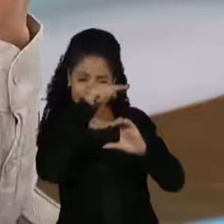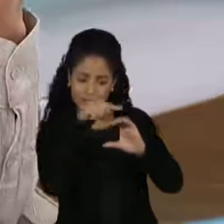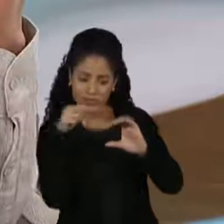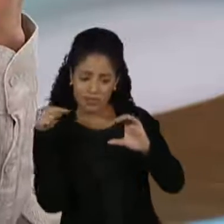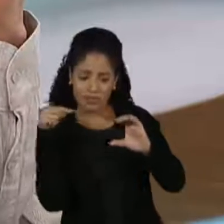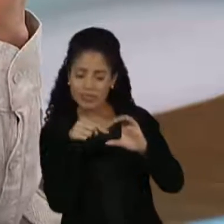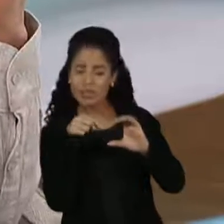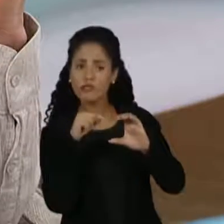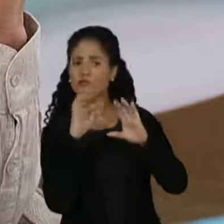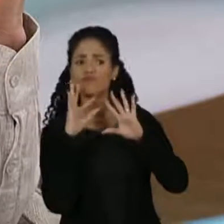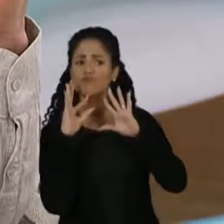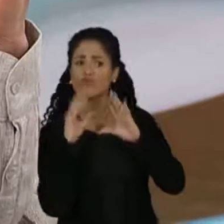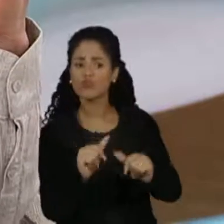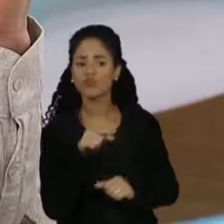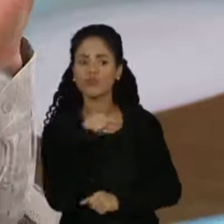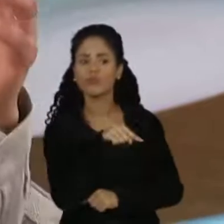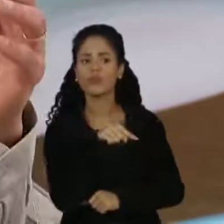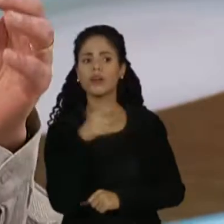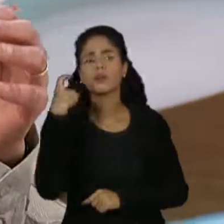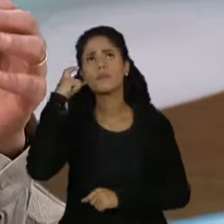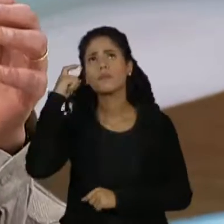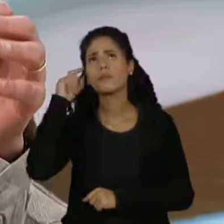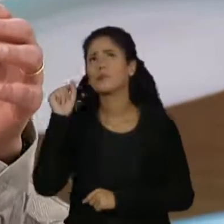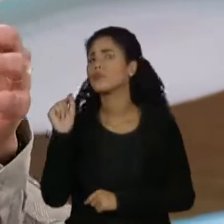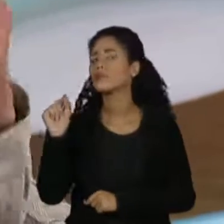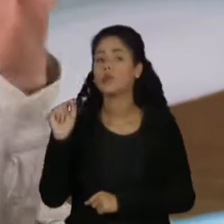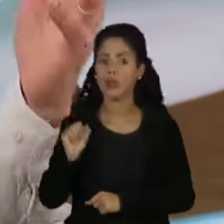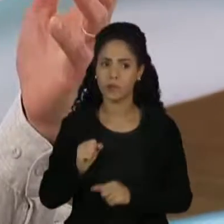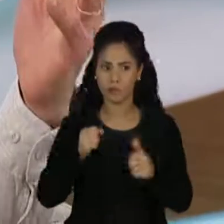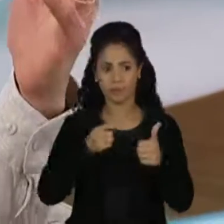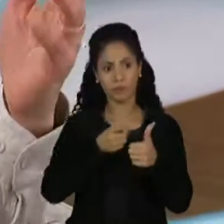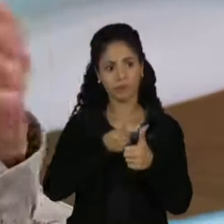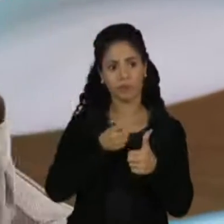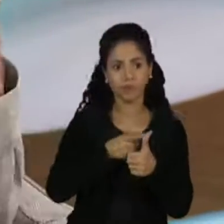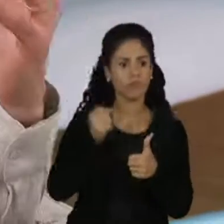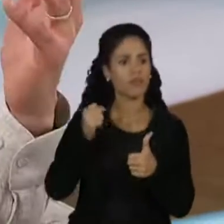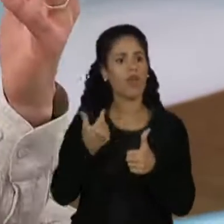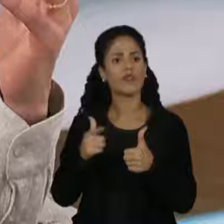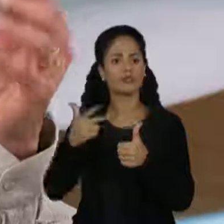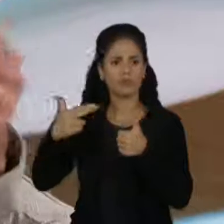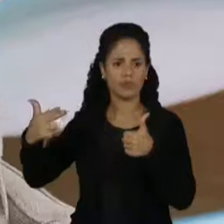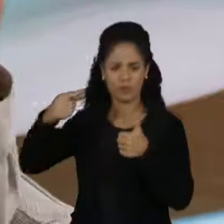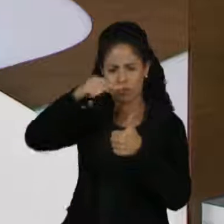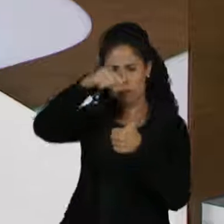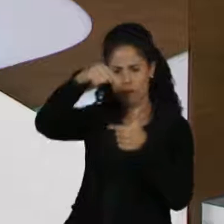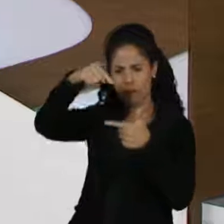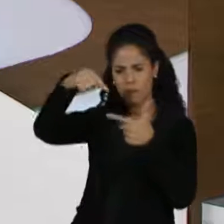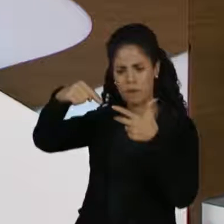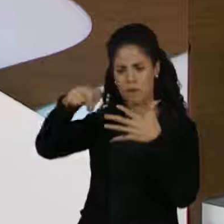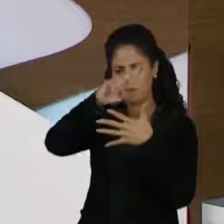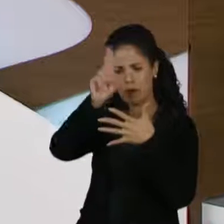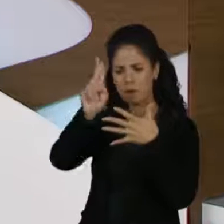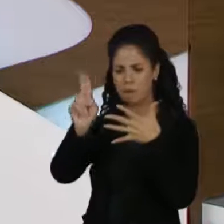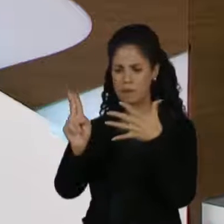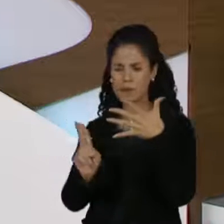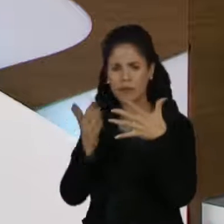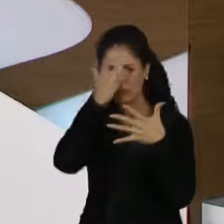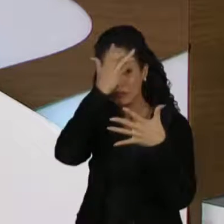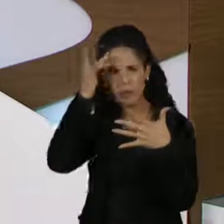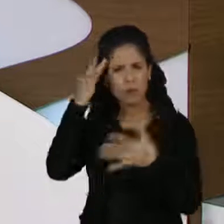em geral, a gente pensa em quem? A gente pensa no Newton, a gente pensa no Galileu, a gente pensa no Einstein, a gente